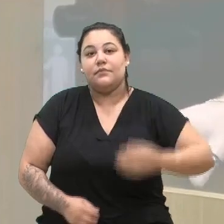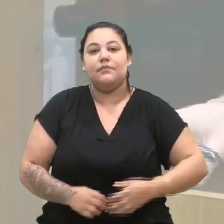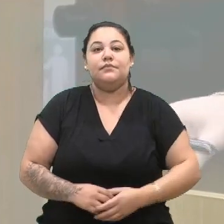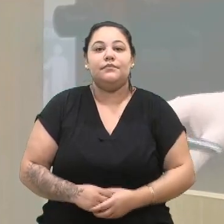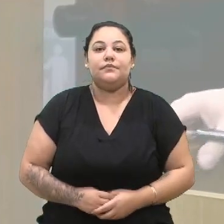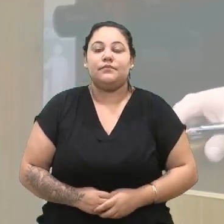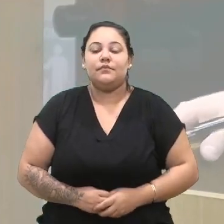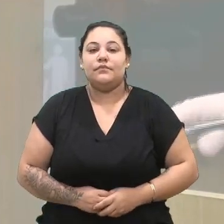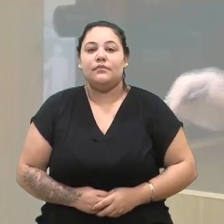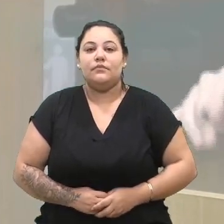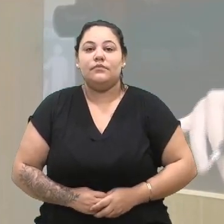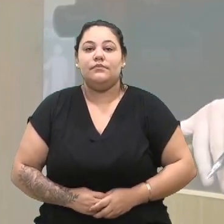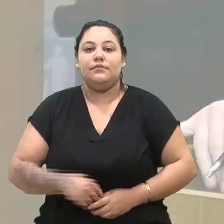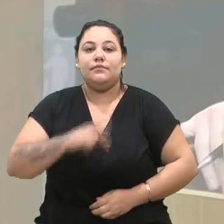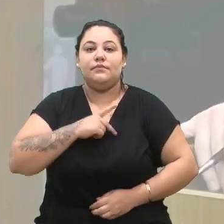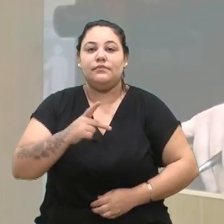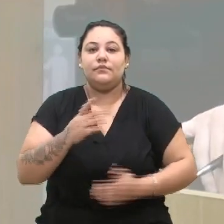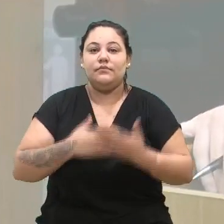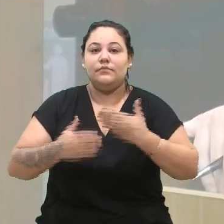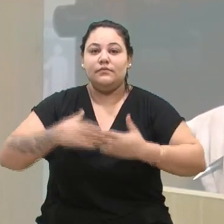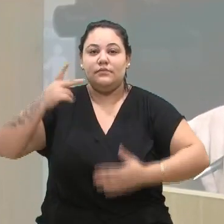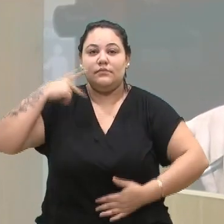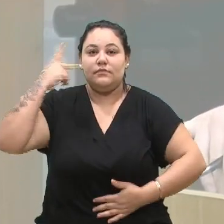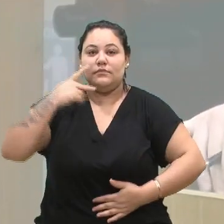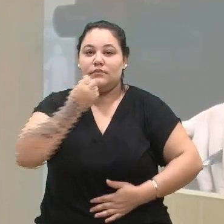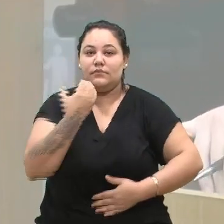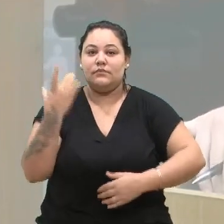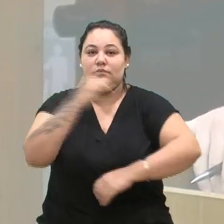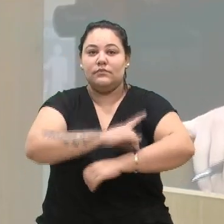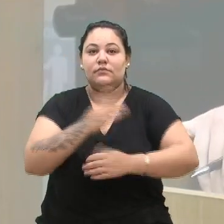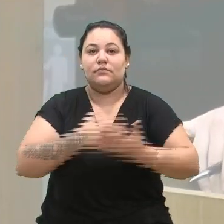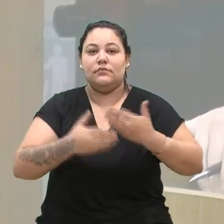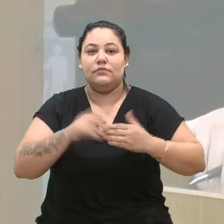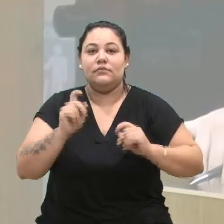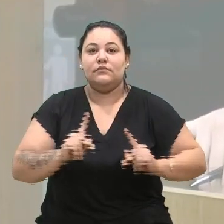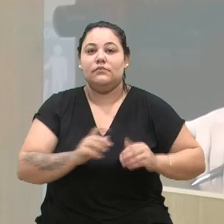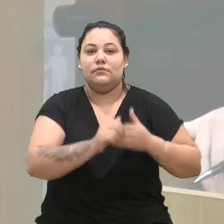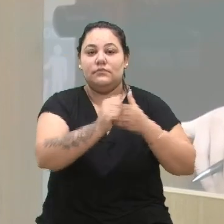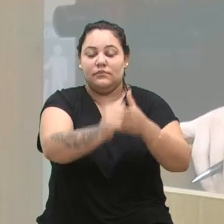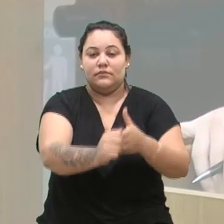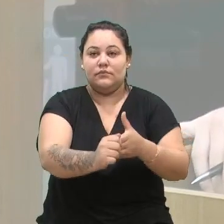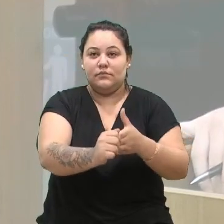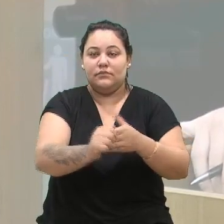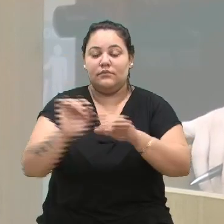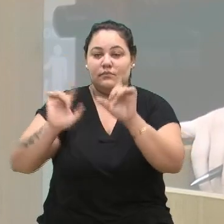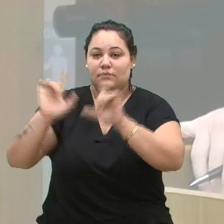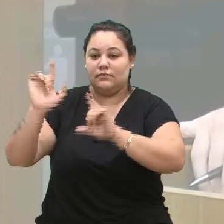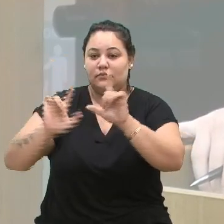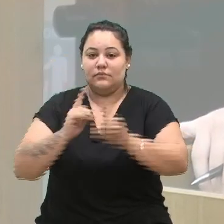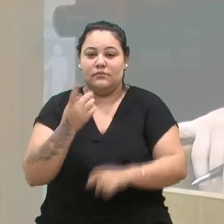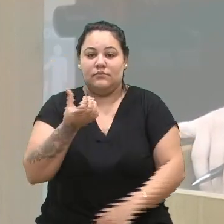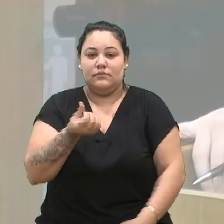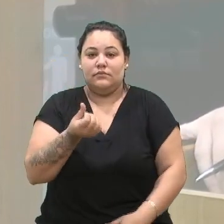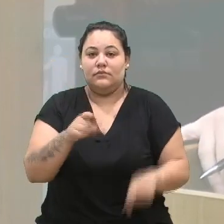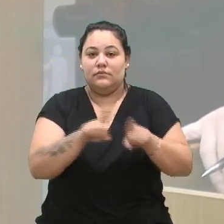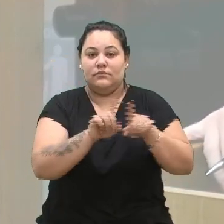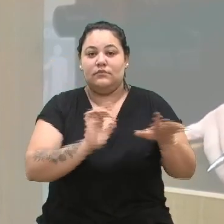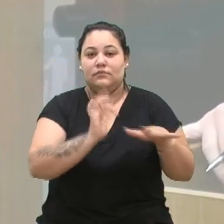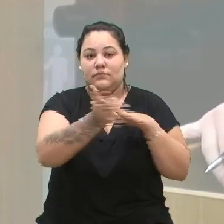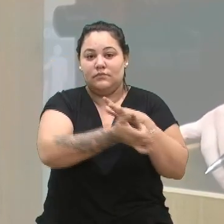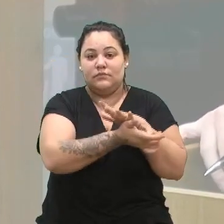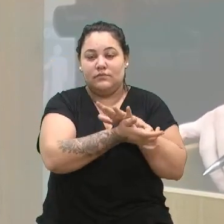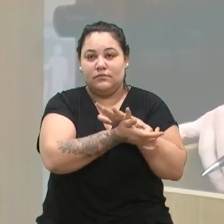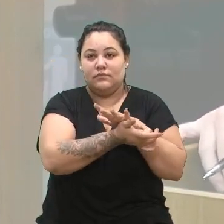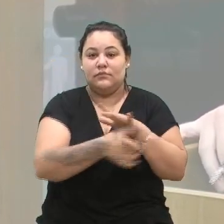Senhor presidente, senhoras e senhores vereadores, bom dia a todos. A quem nos assiste pela TV Câmara Canal 16, pelas redes sociais e